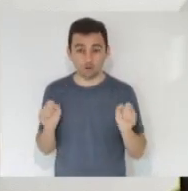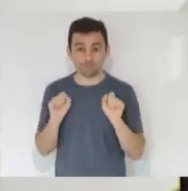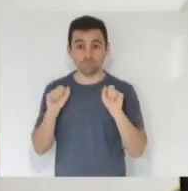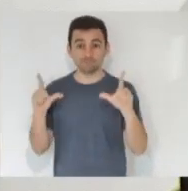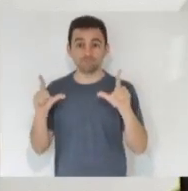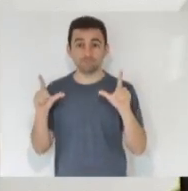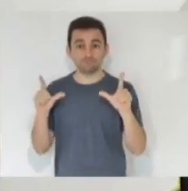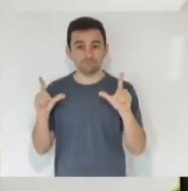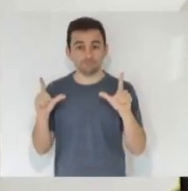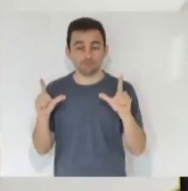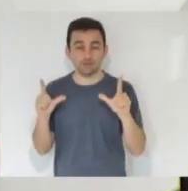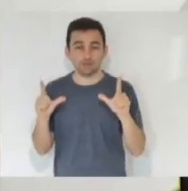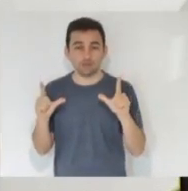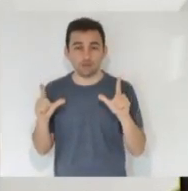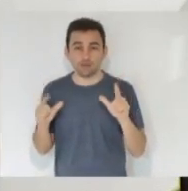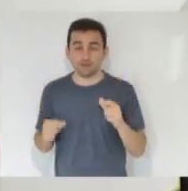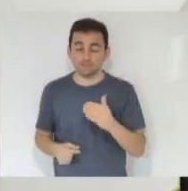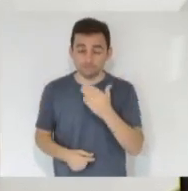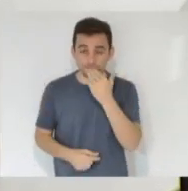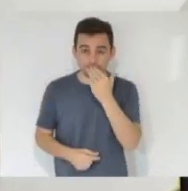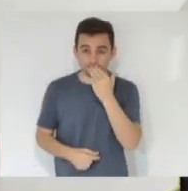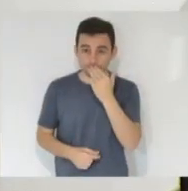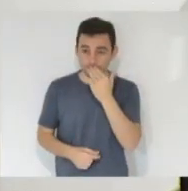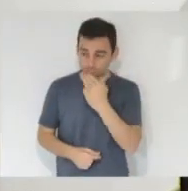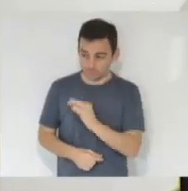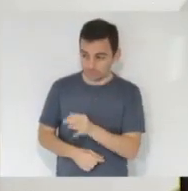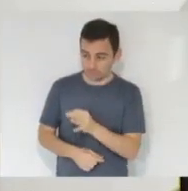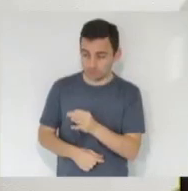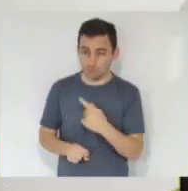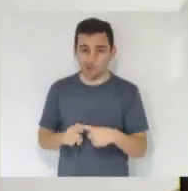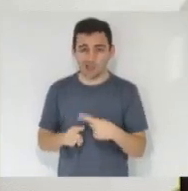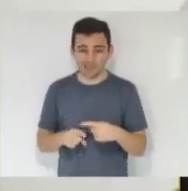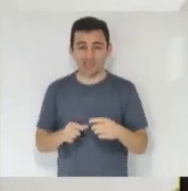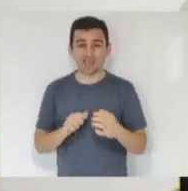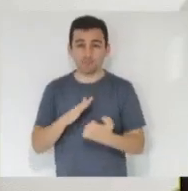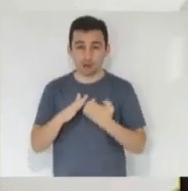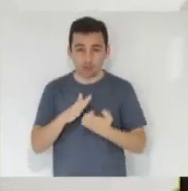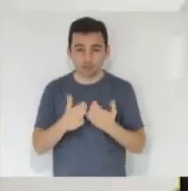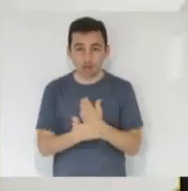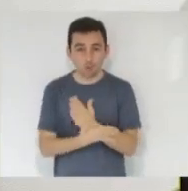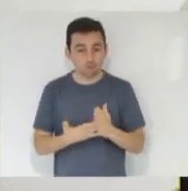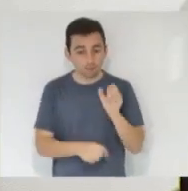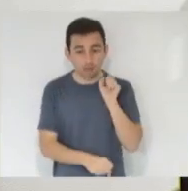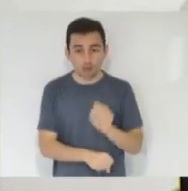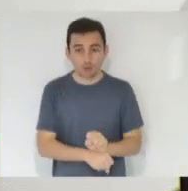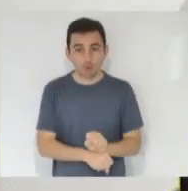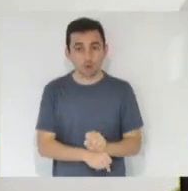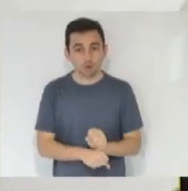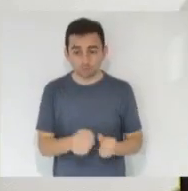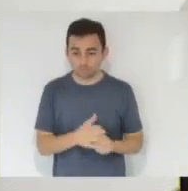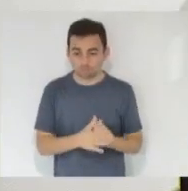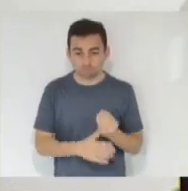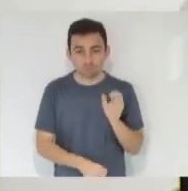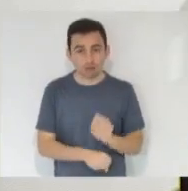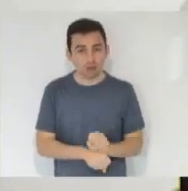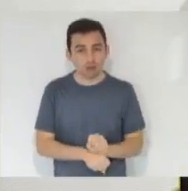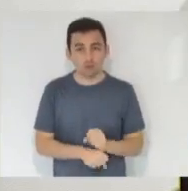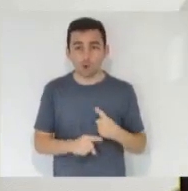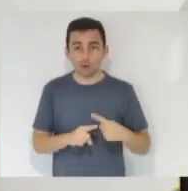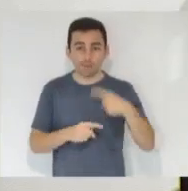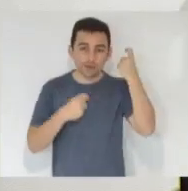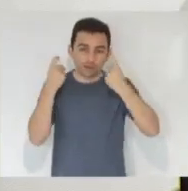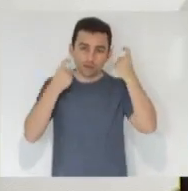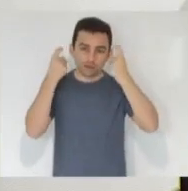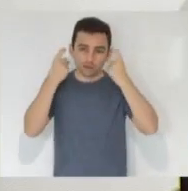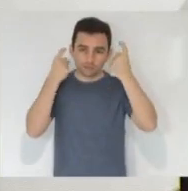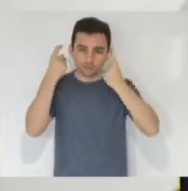deputado Sopelsa. Houve empresas do setor que já pararam a sua produção por causa da preocupação